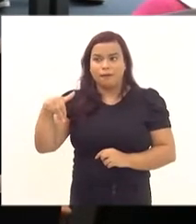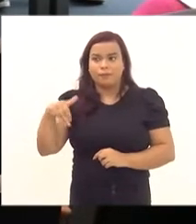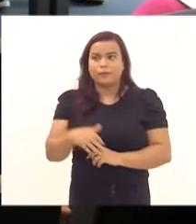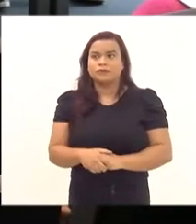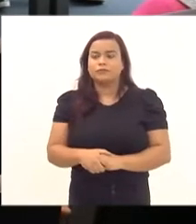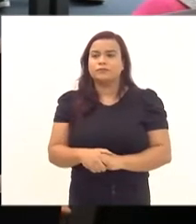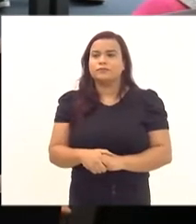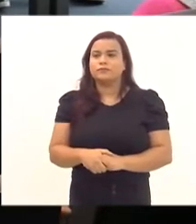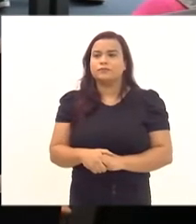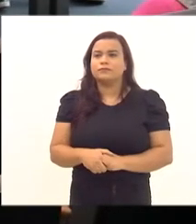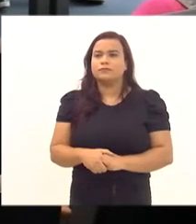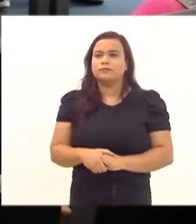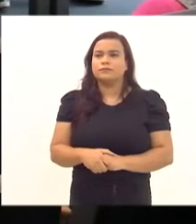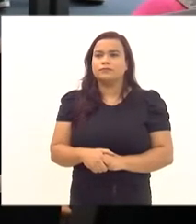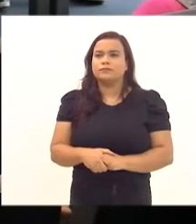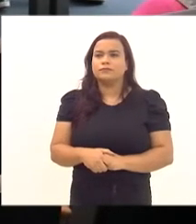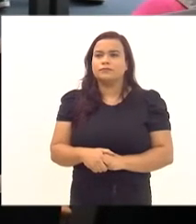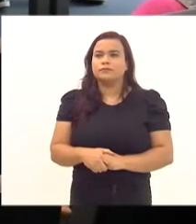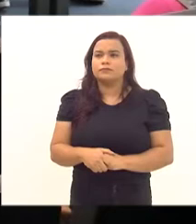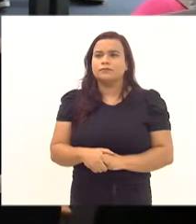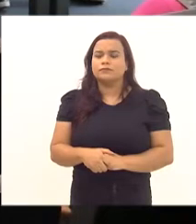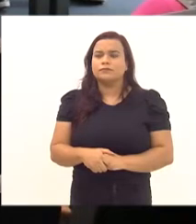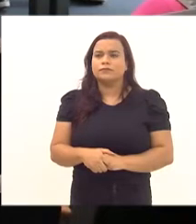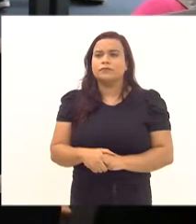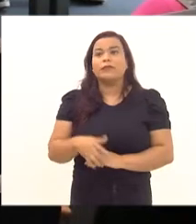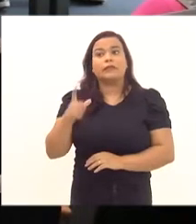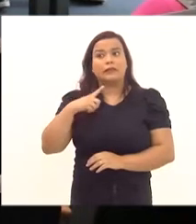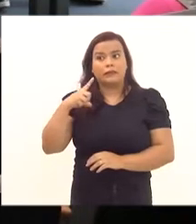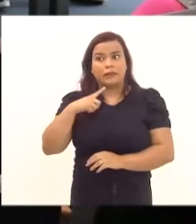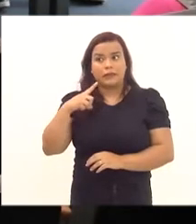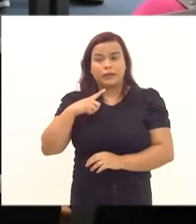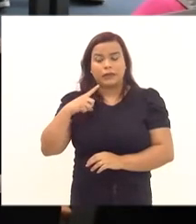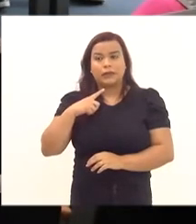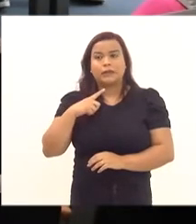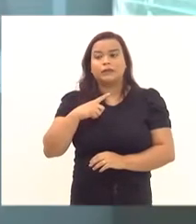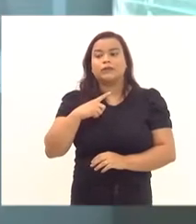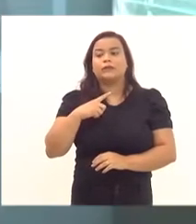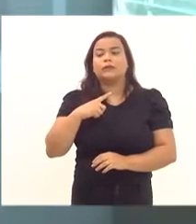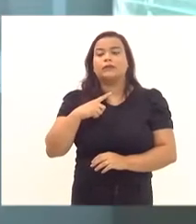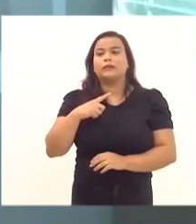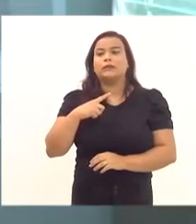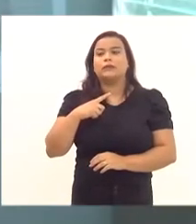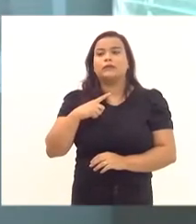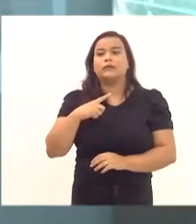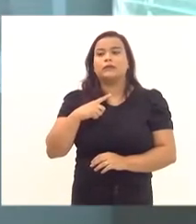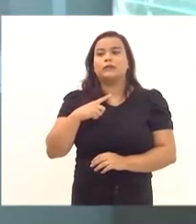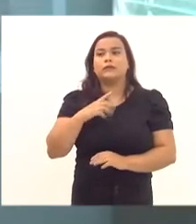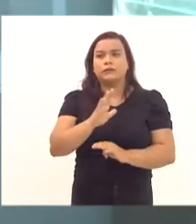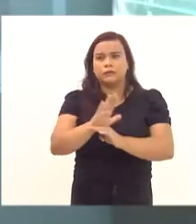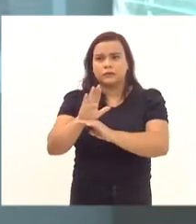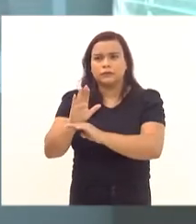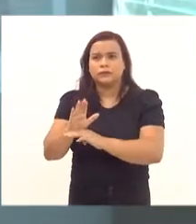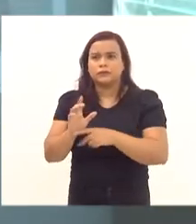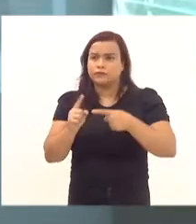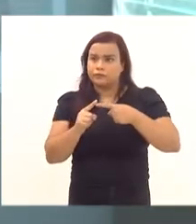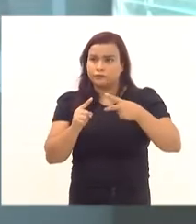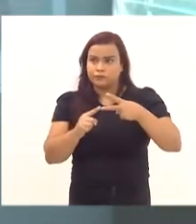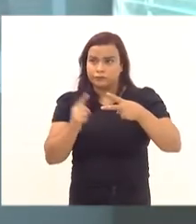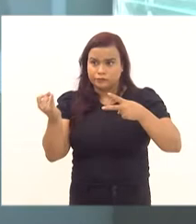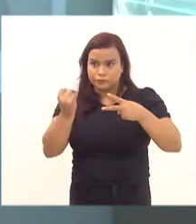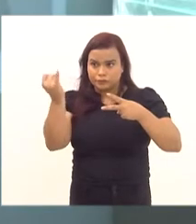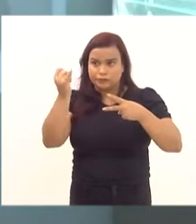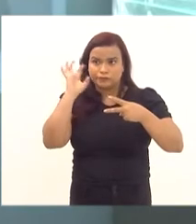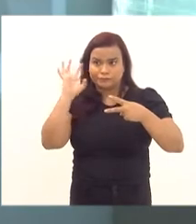o centro penteados duas coisas importantes e